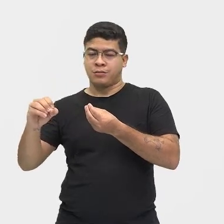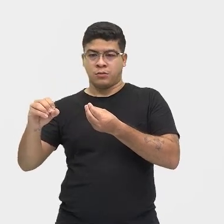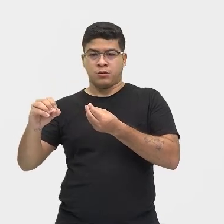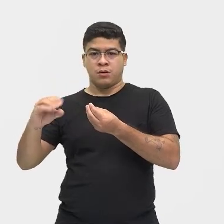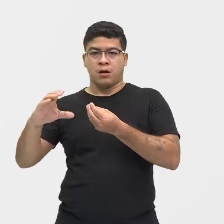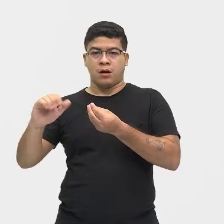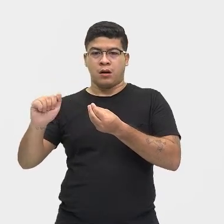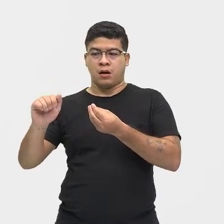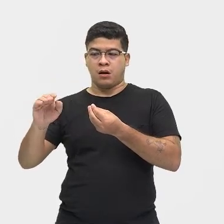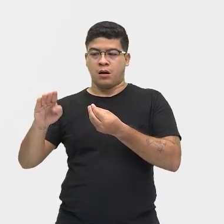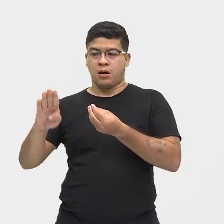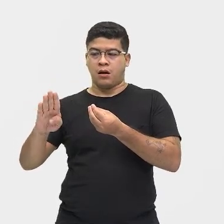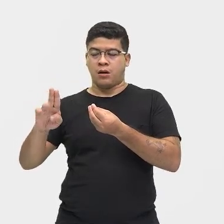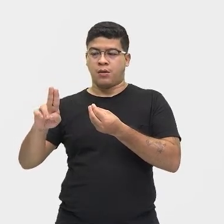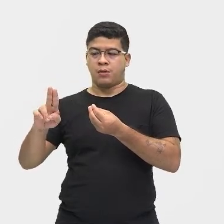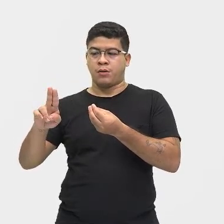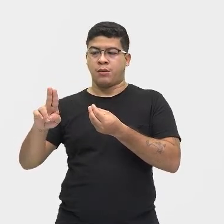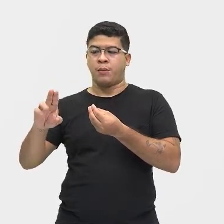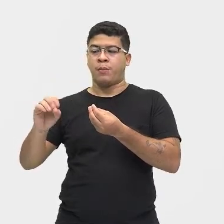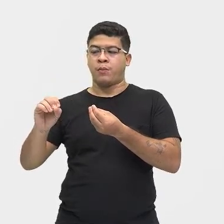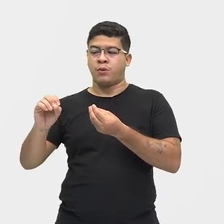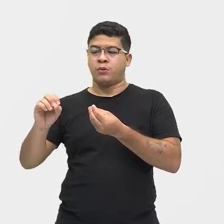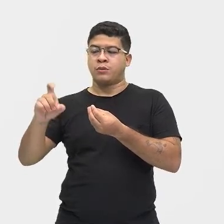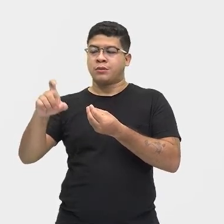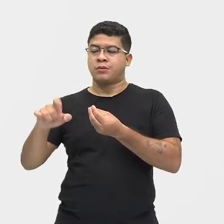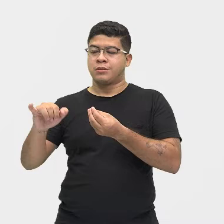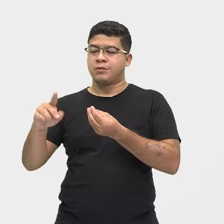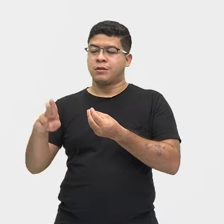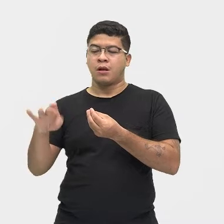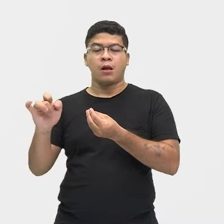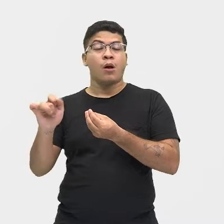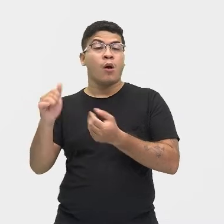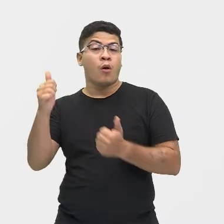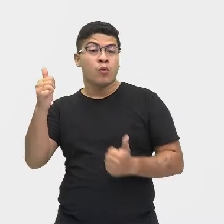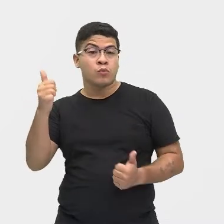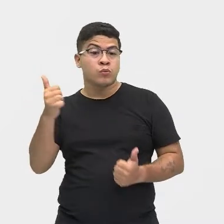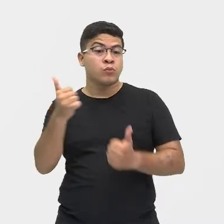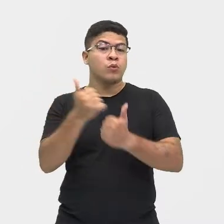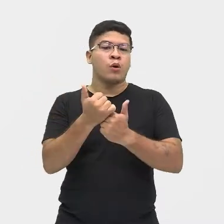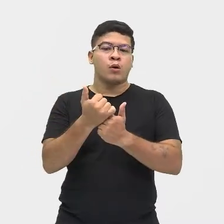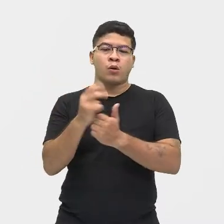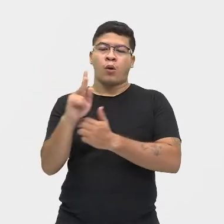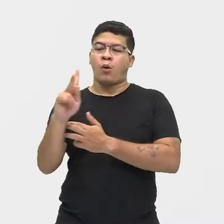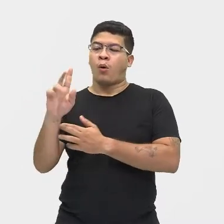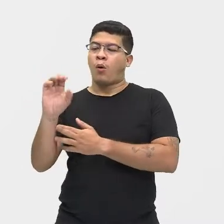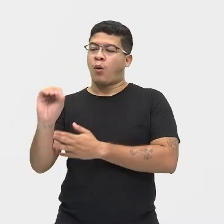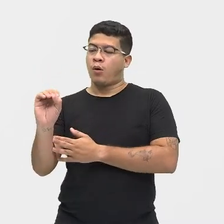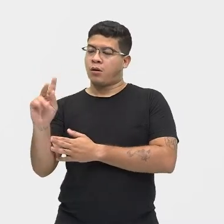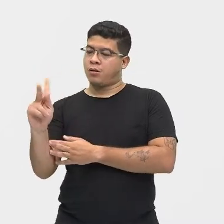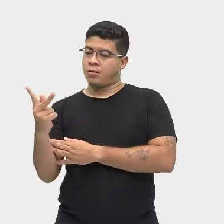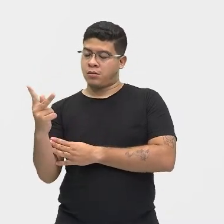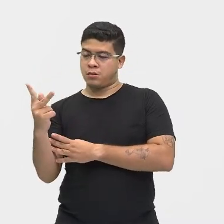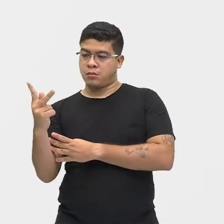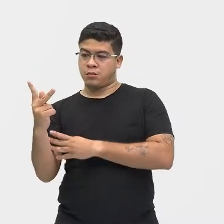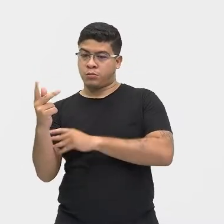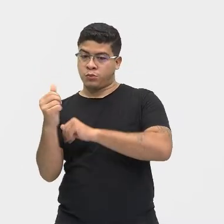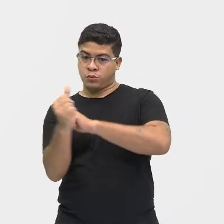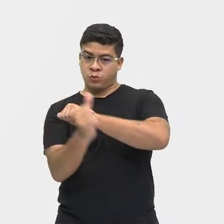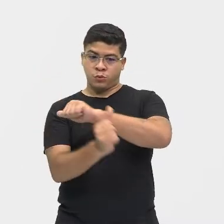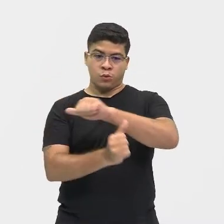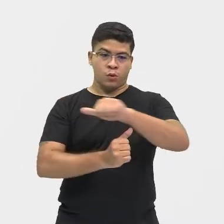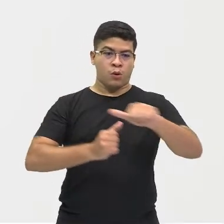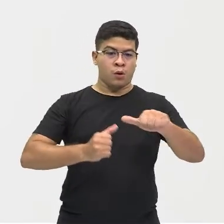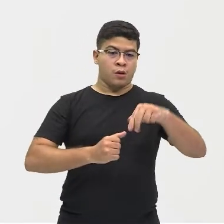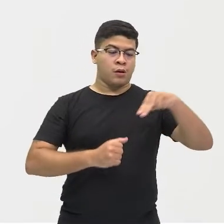por meio da substituição da hidroxila. Saiu a hidroxila e colocou-se um